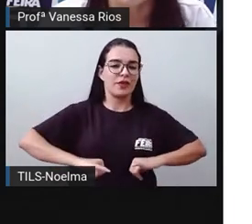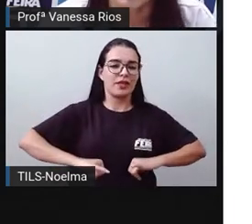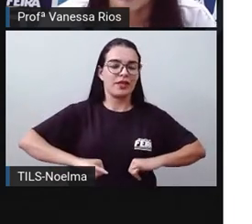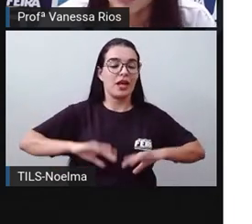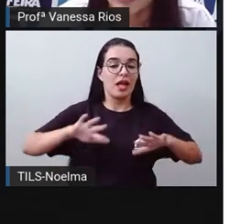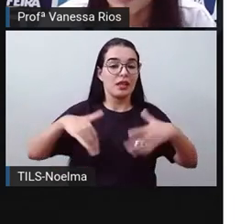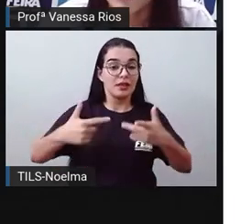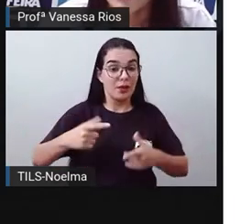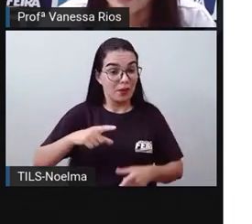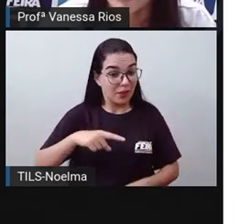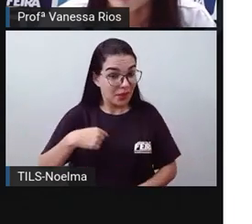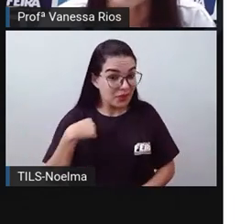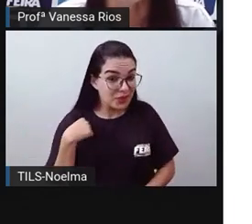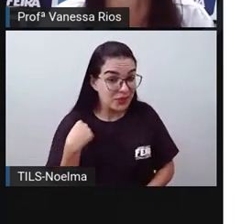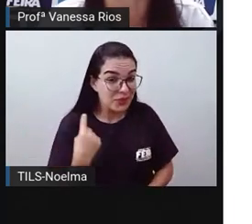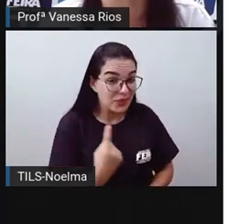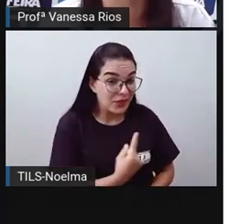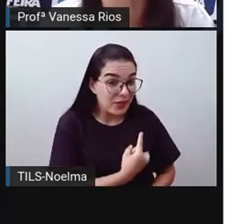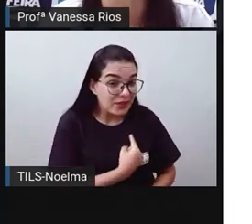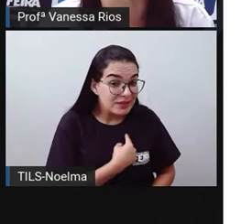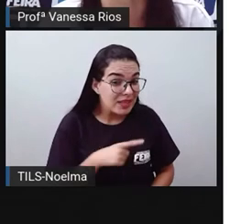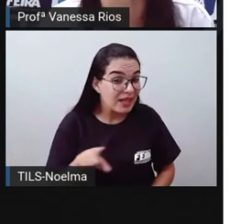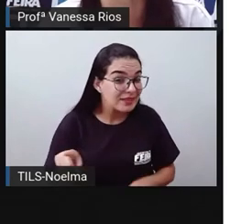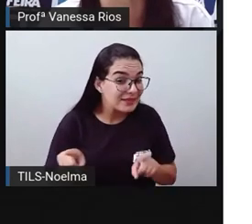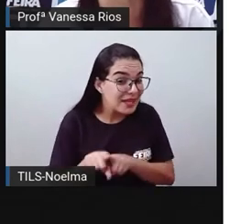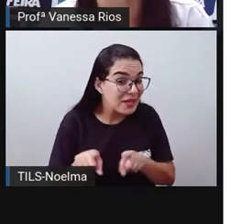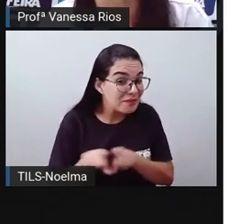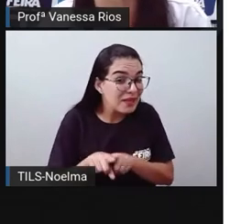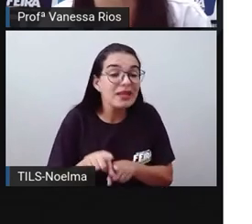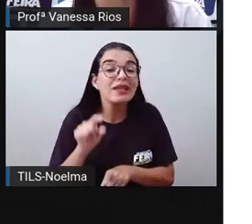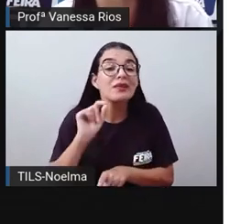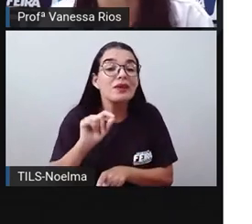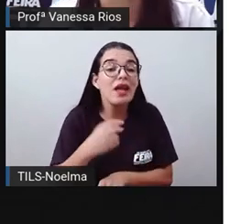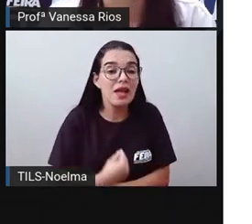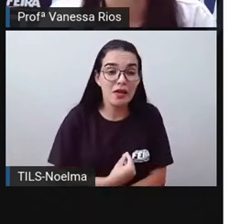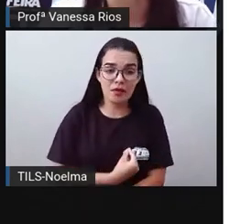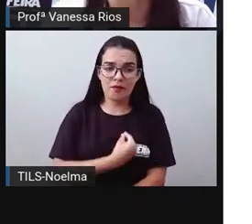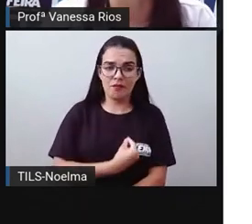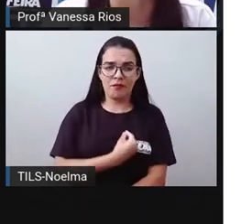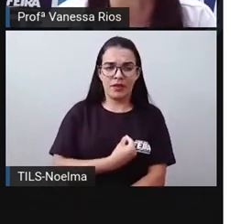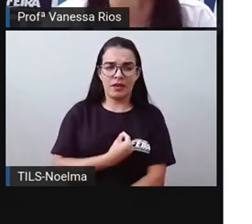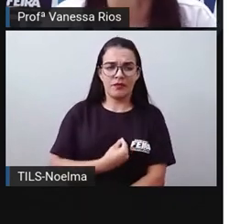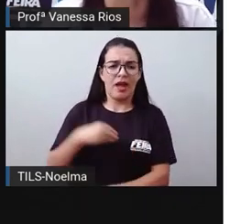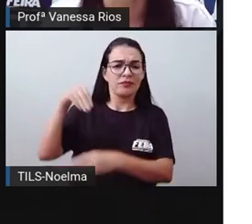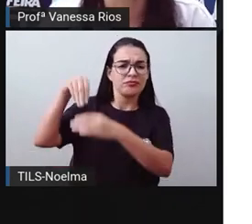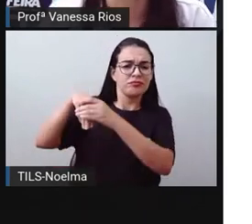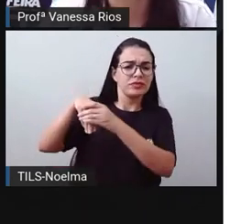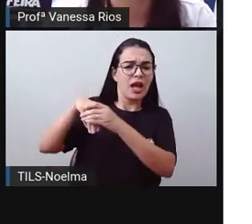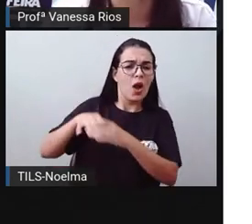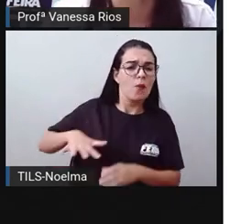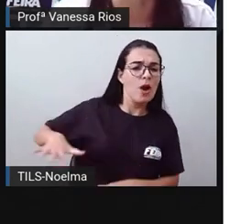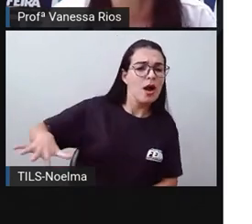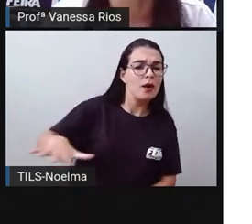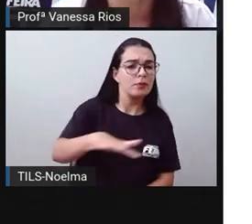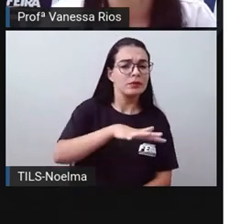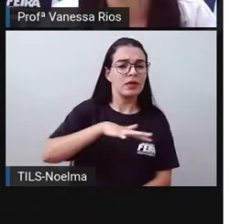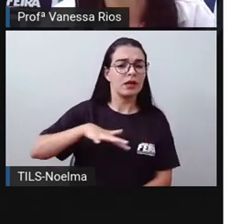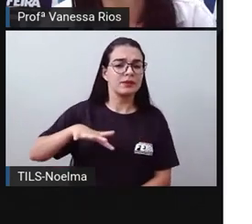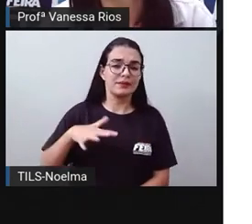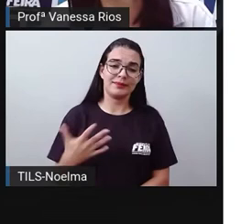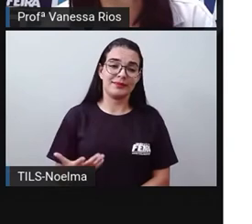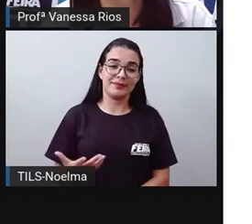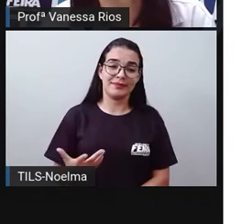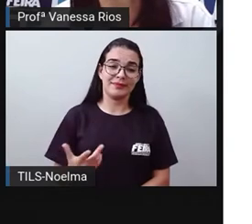fazemos parte do ambiente. Então, a gente não pode pensar no ambiente como algo alheio a nós, como algo que está fora, porque